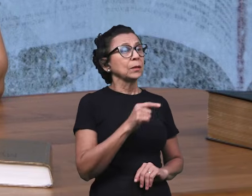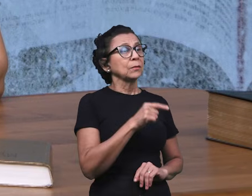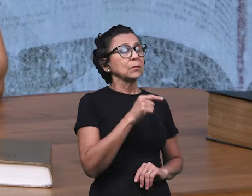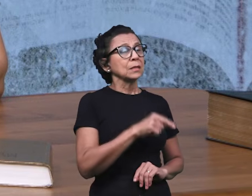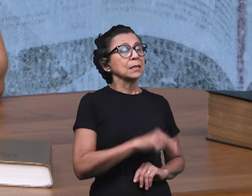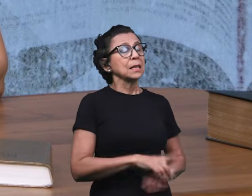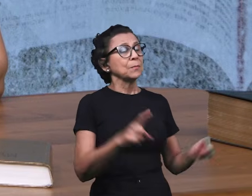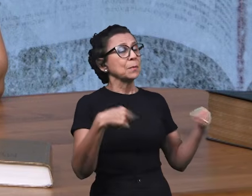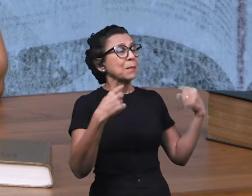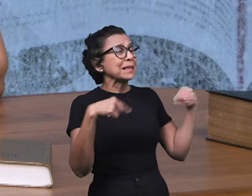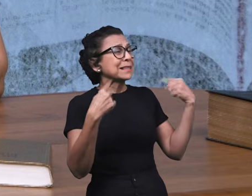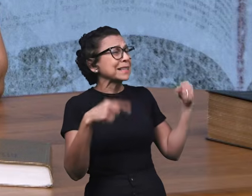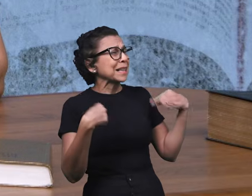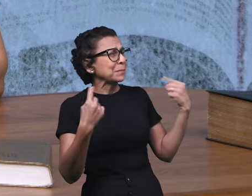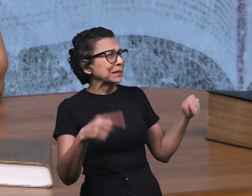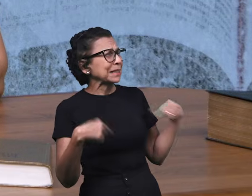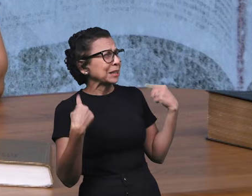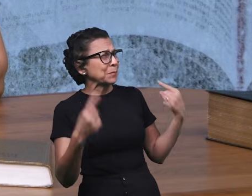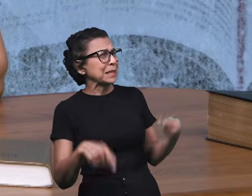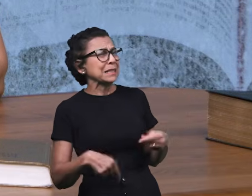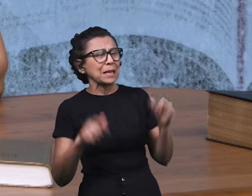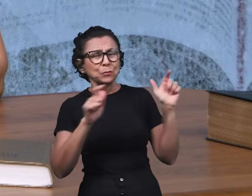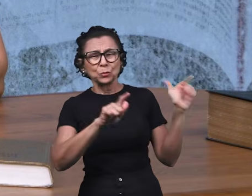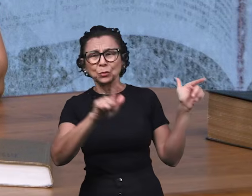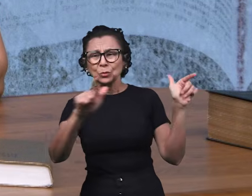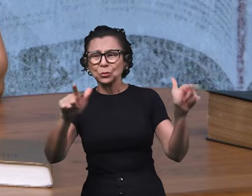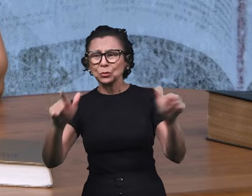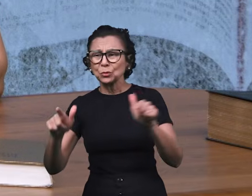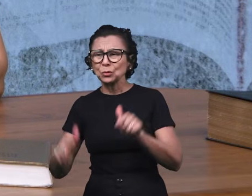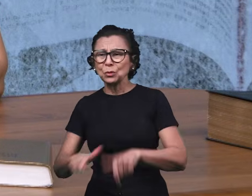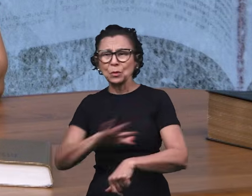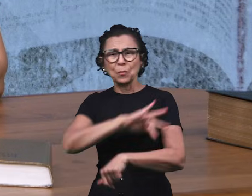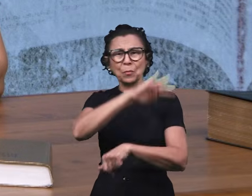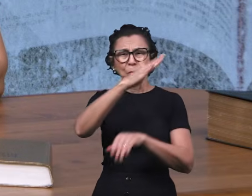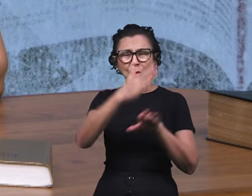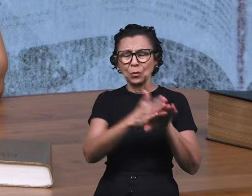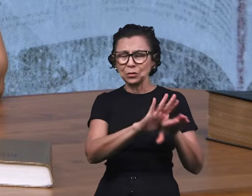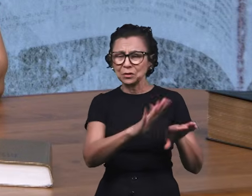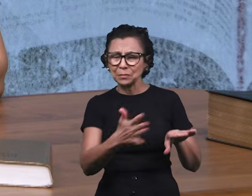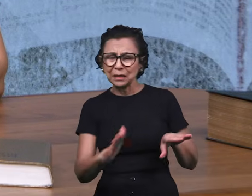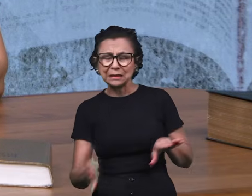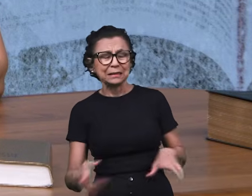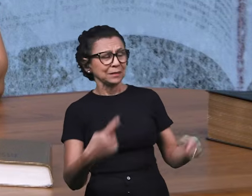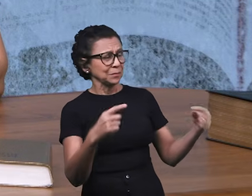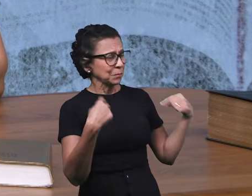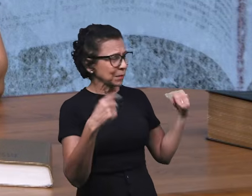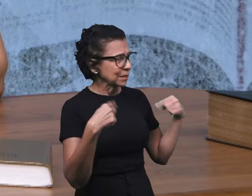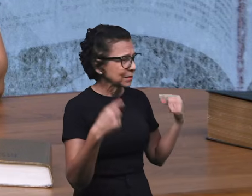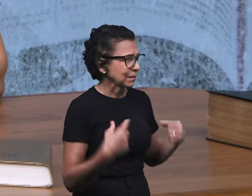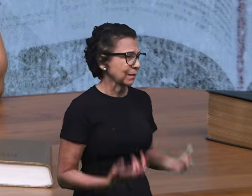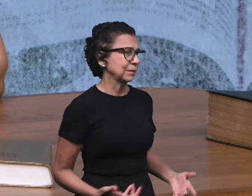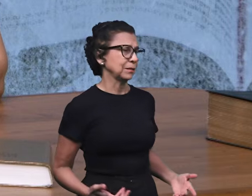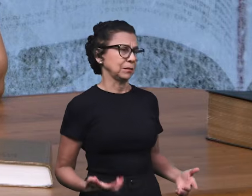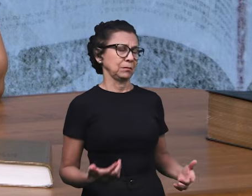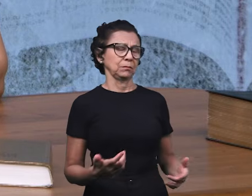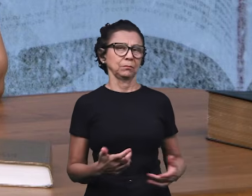pulga, como quem persegue uma perdiz nos montes. Então disse